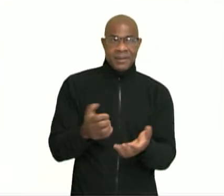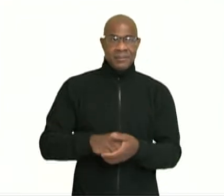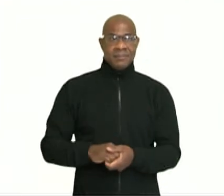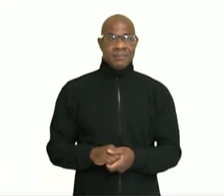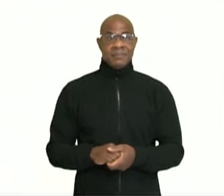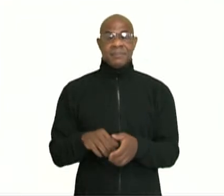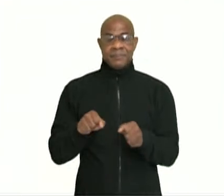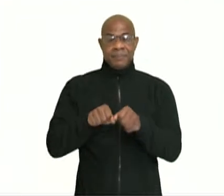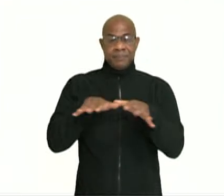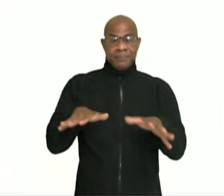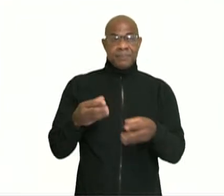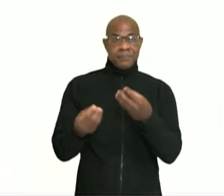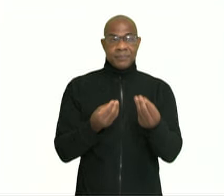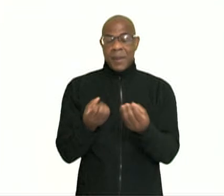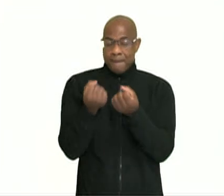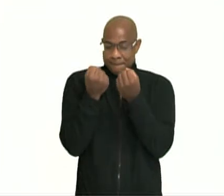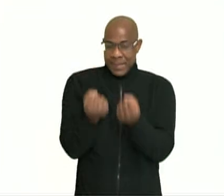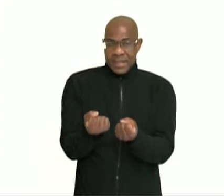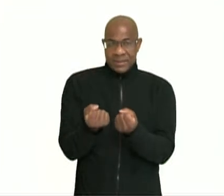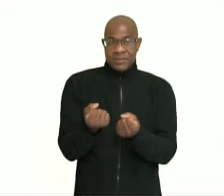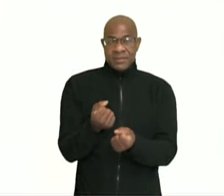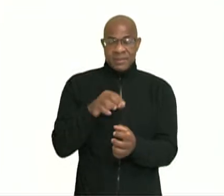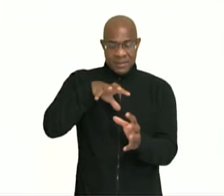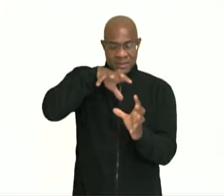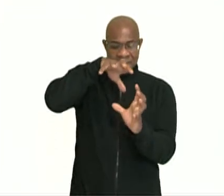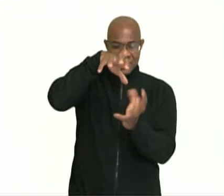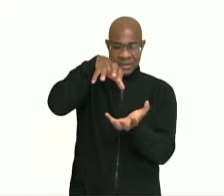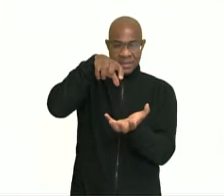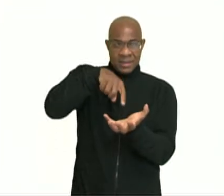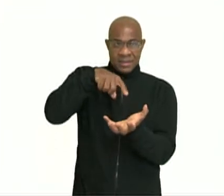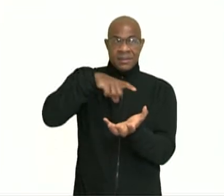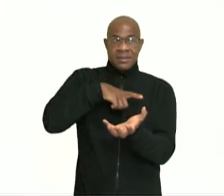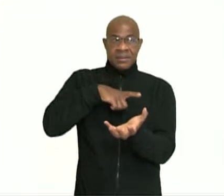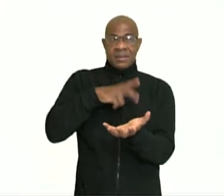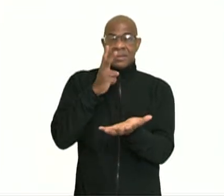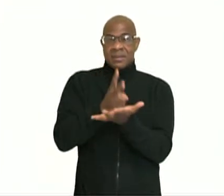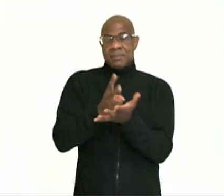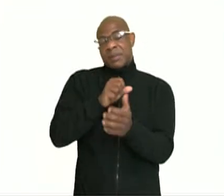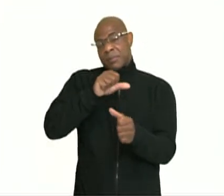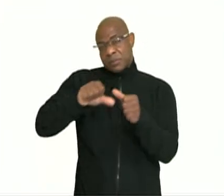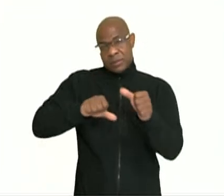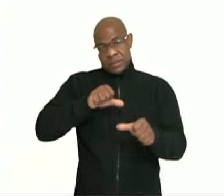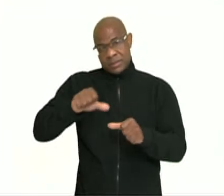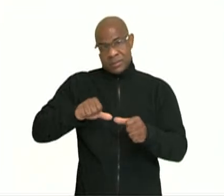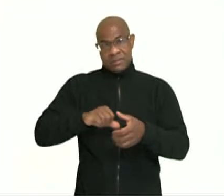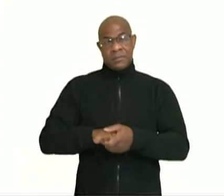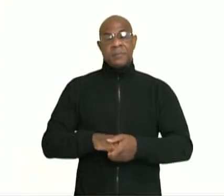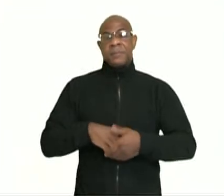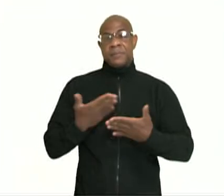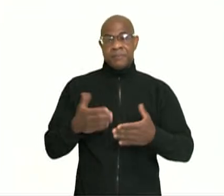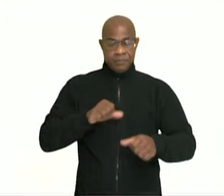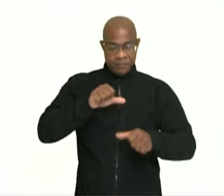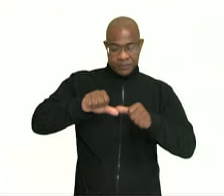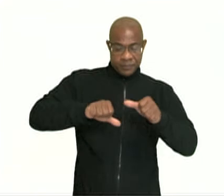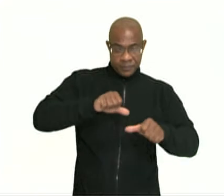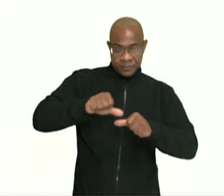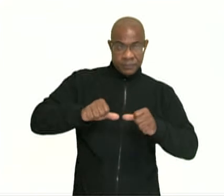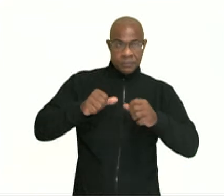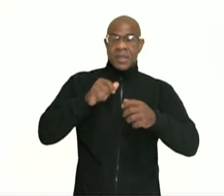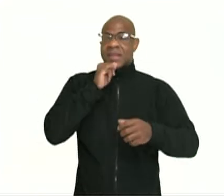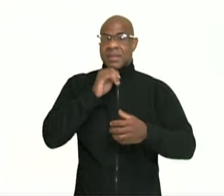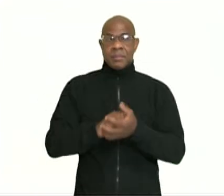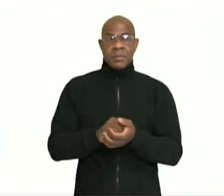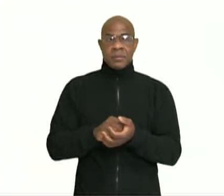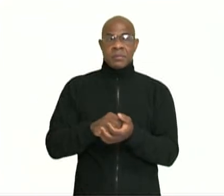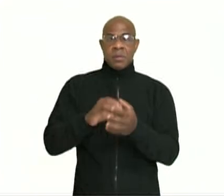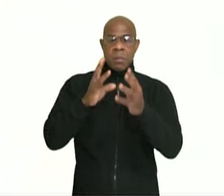A distribuição do peso da Terra, por sua vez, está sempre mudando, à medida que as entranhas derretidas do